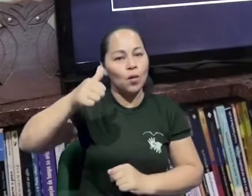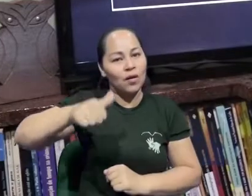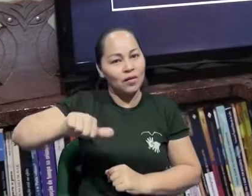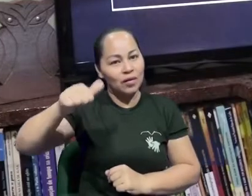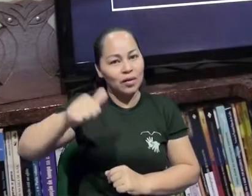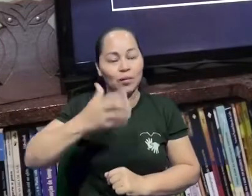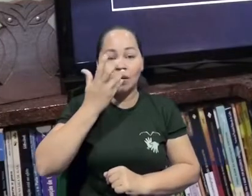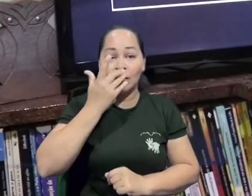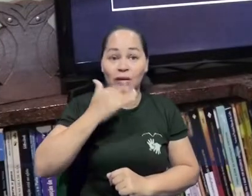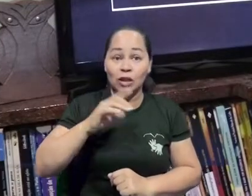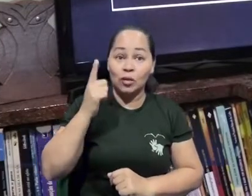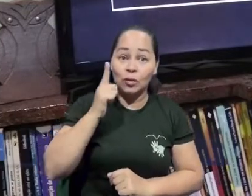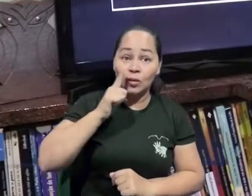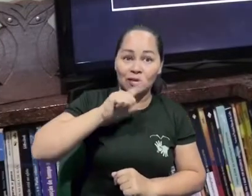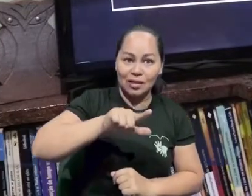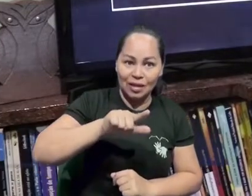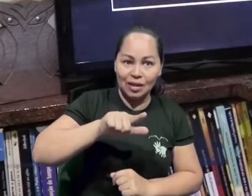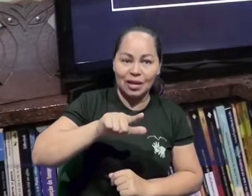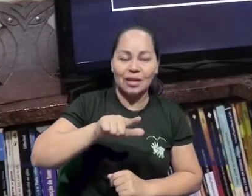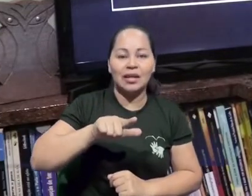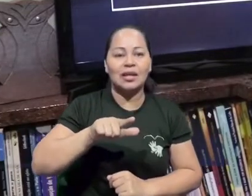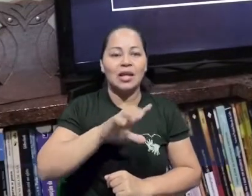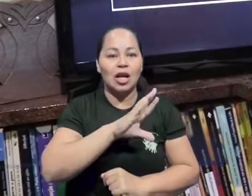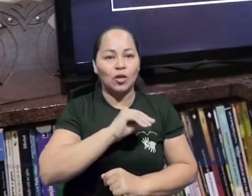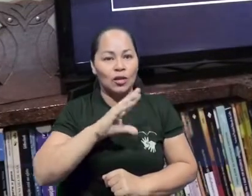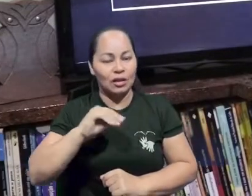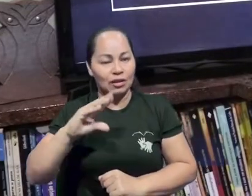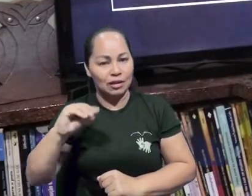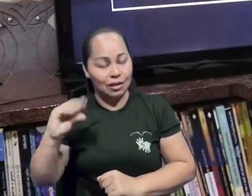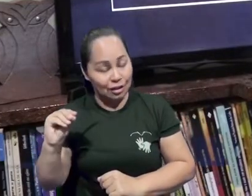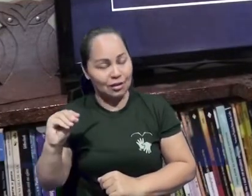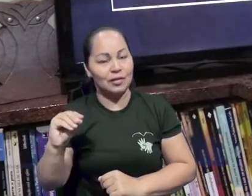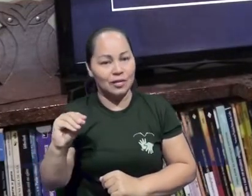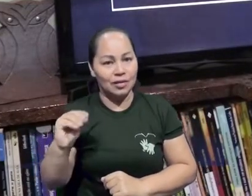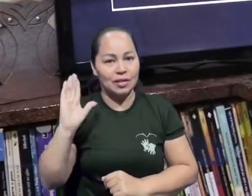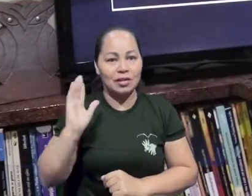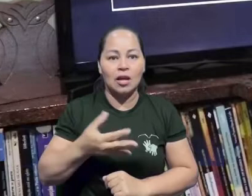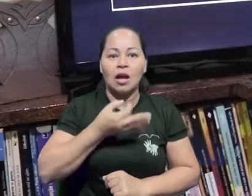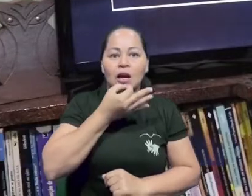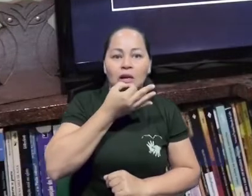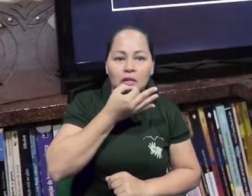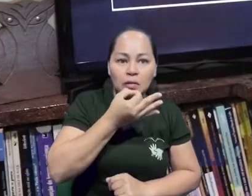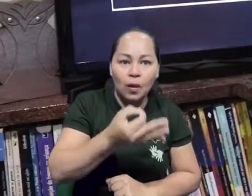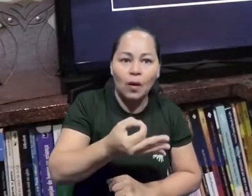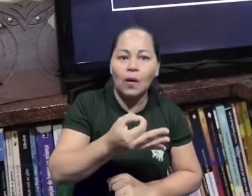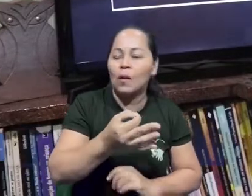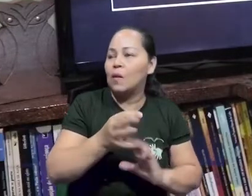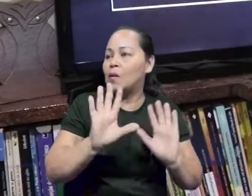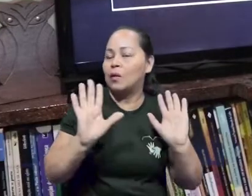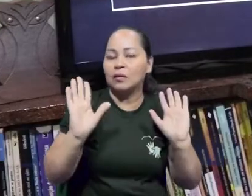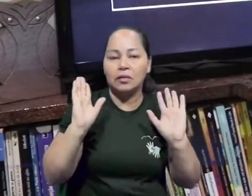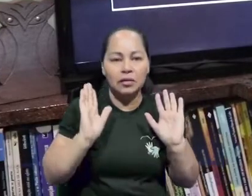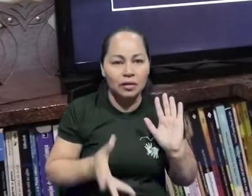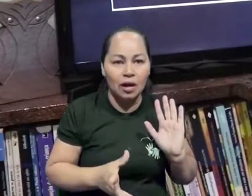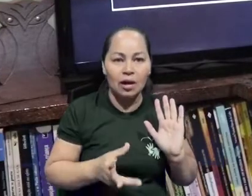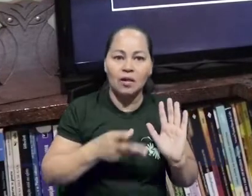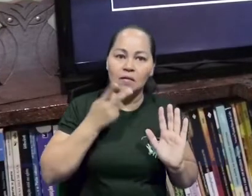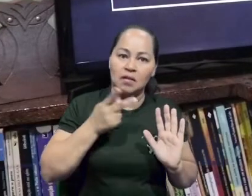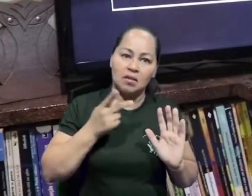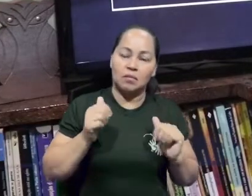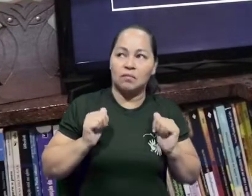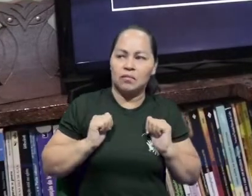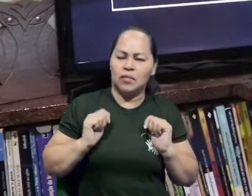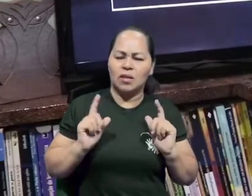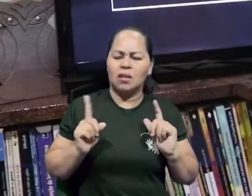como uma criança que já consegue se colocar, um adolescente que já consegue se colocar melhor, né, fazer as atividades, não